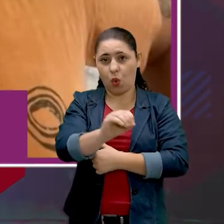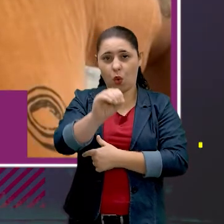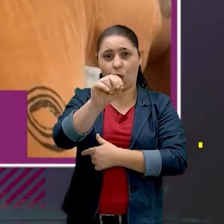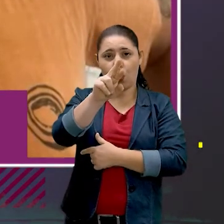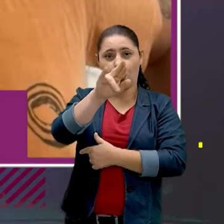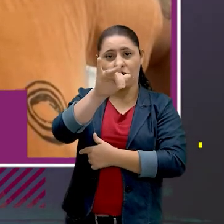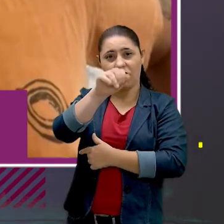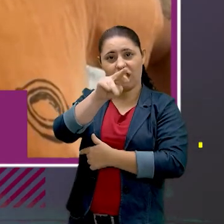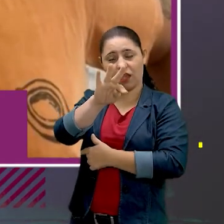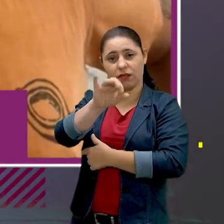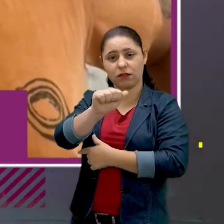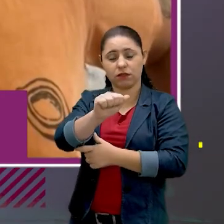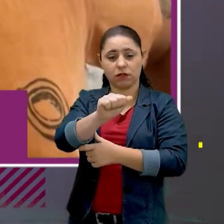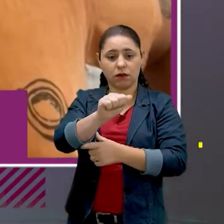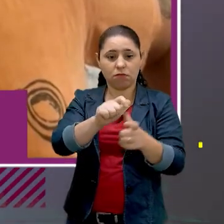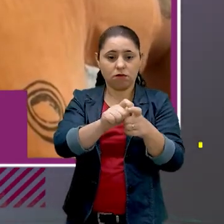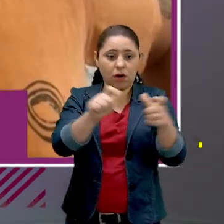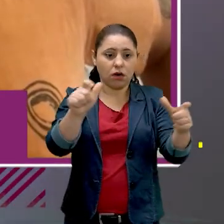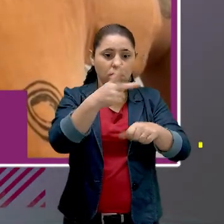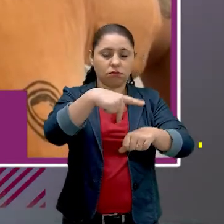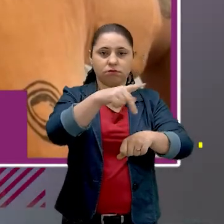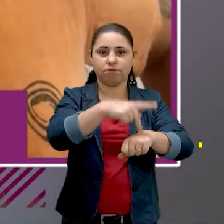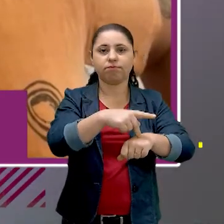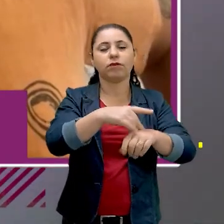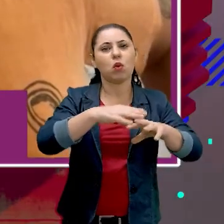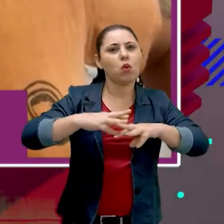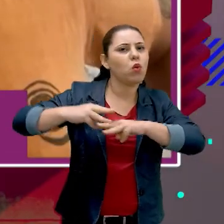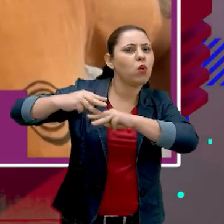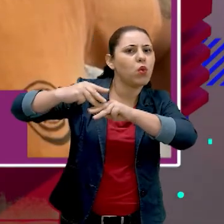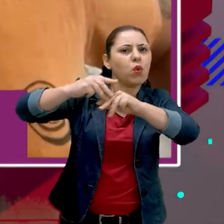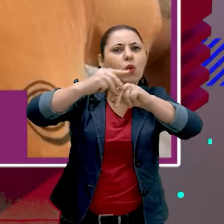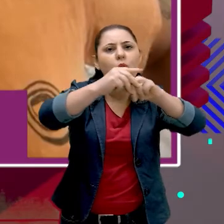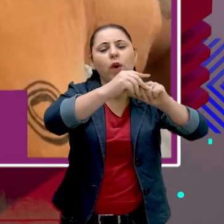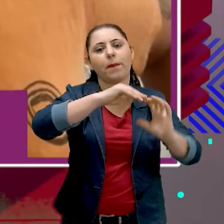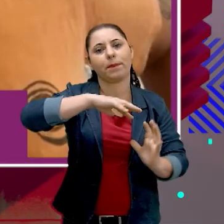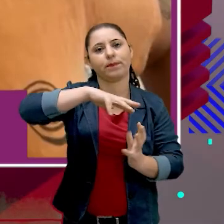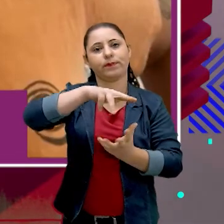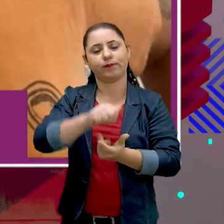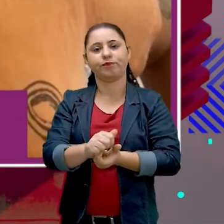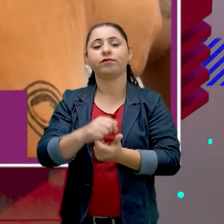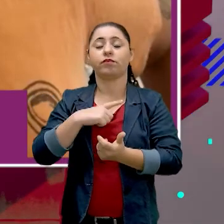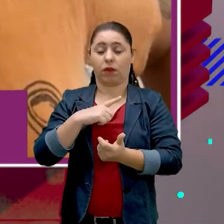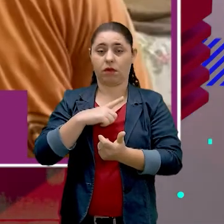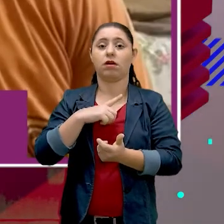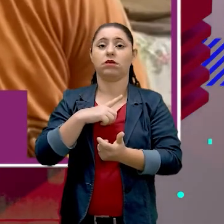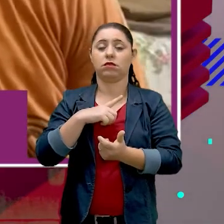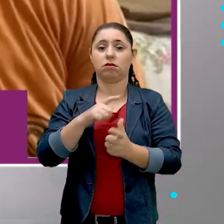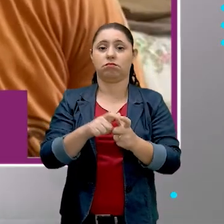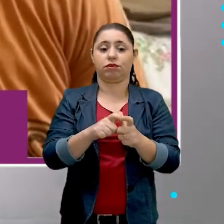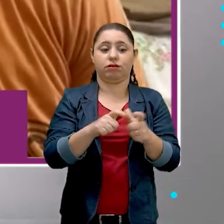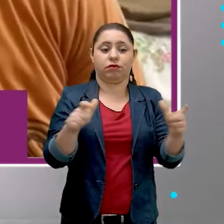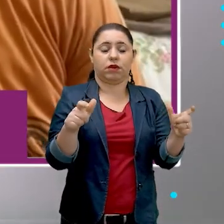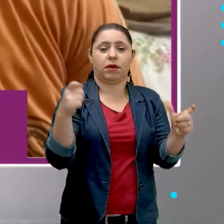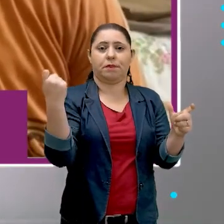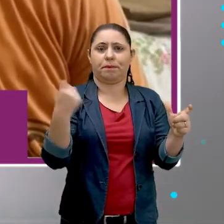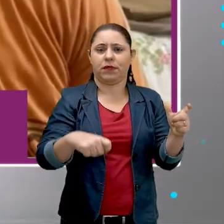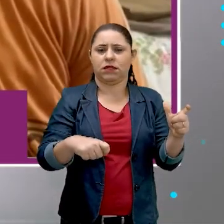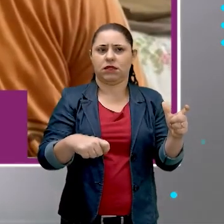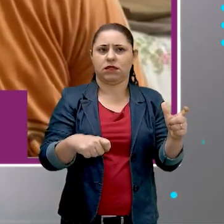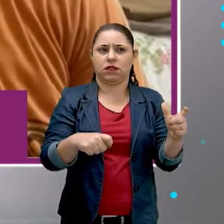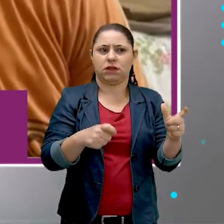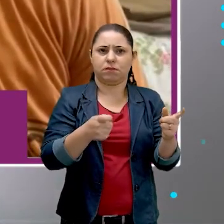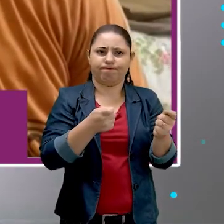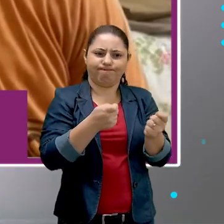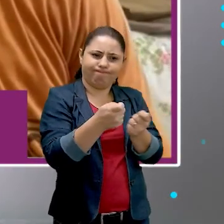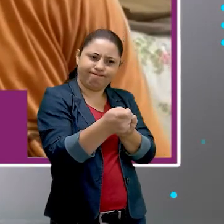russos ali, o maior país do mundo, né? Territorialmente falando, a gente tem uma extensão, uma necessidade, acho que,